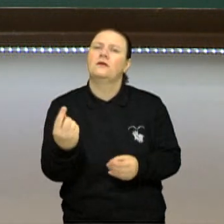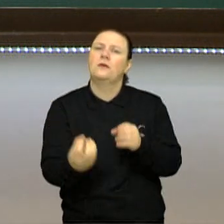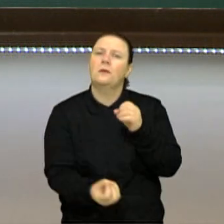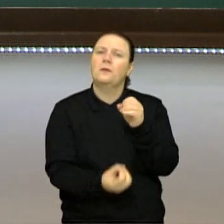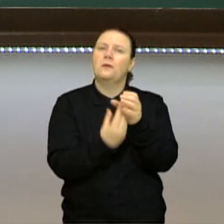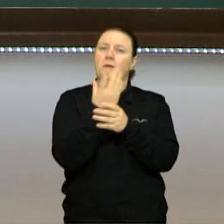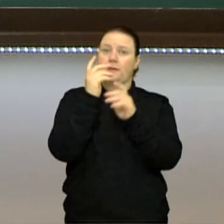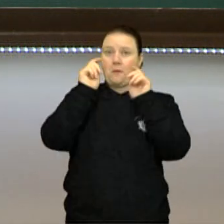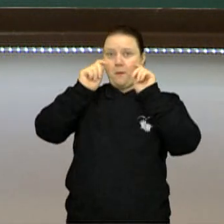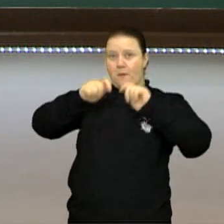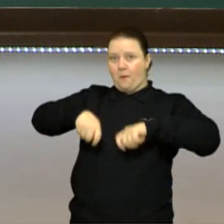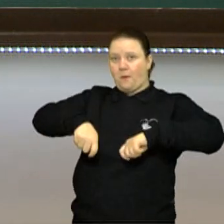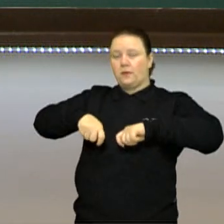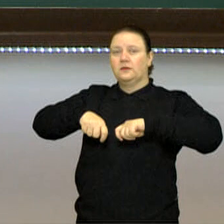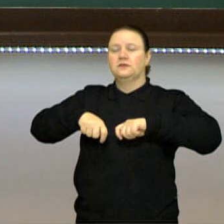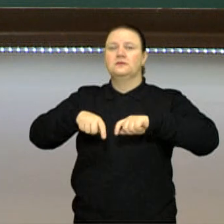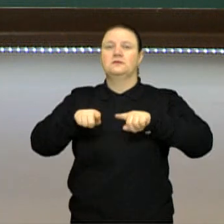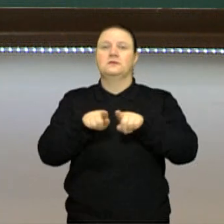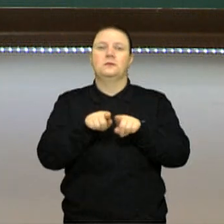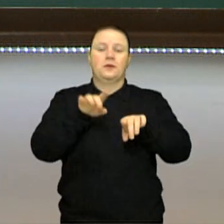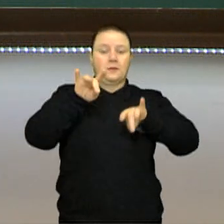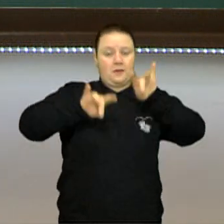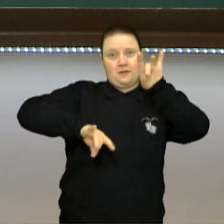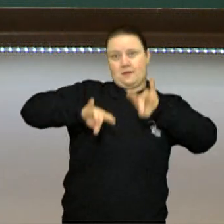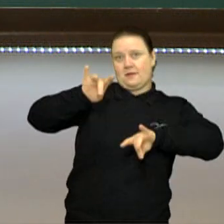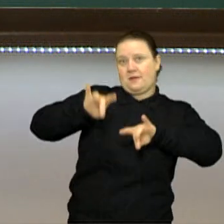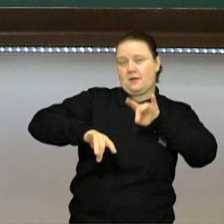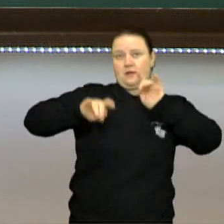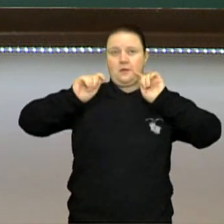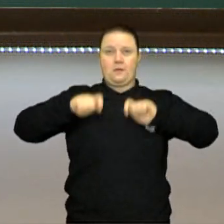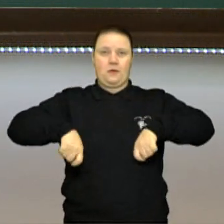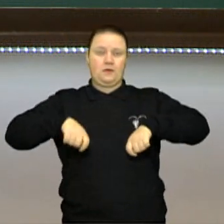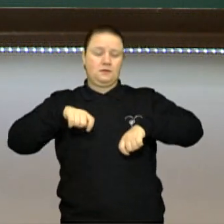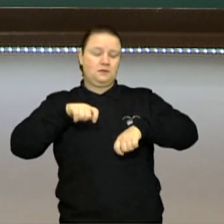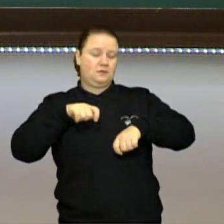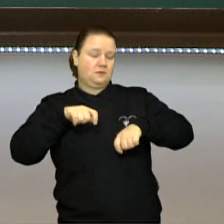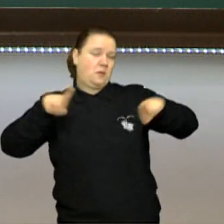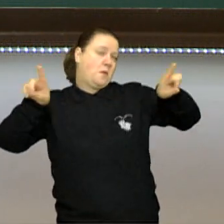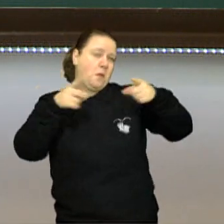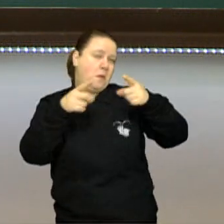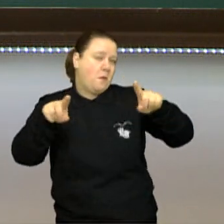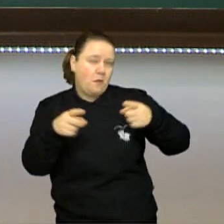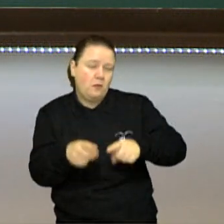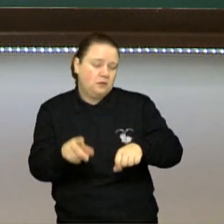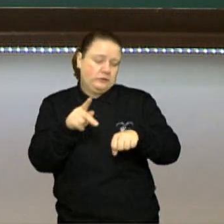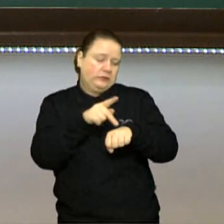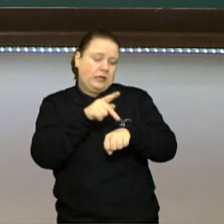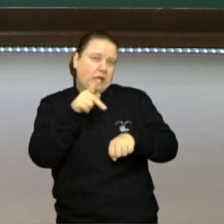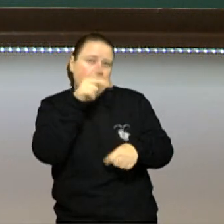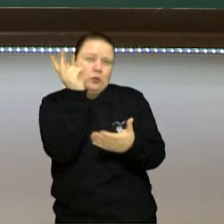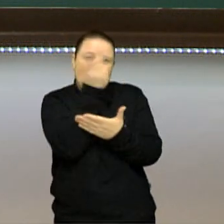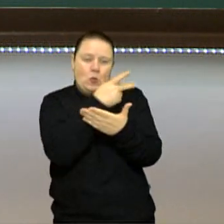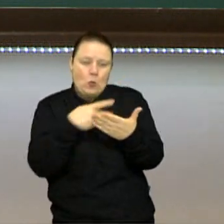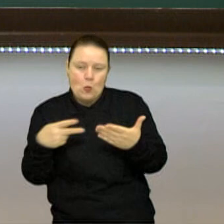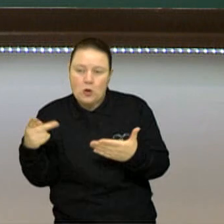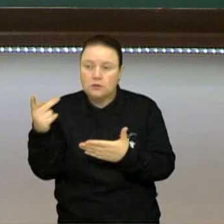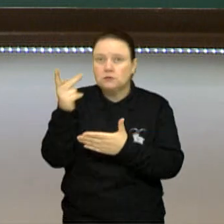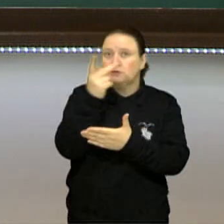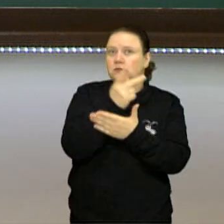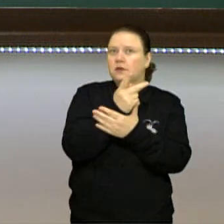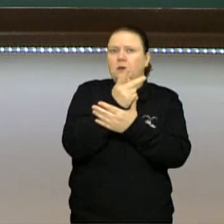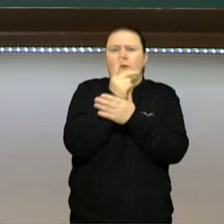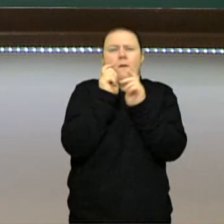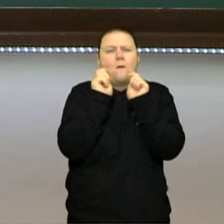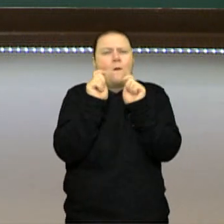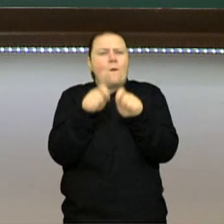Uma dança, um teatro, uma encenação, uma música, uma pintura, um desenho, um mosaico.